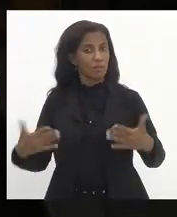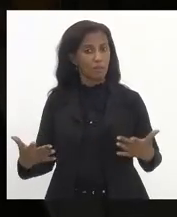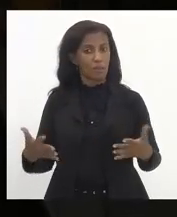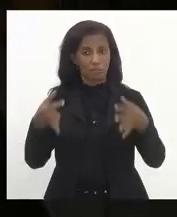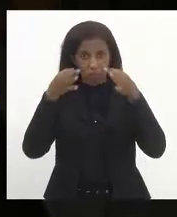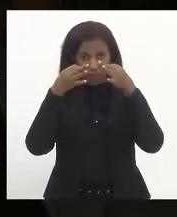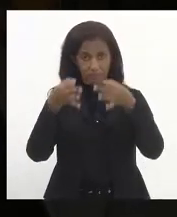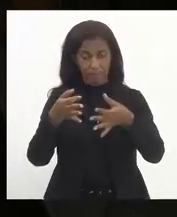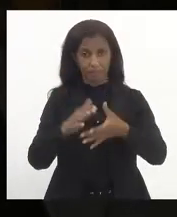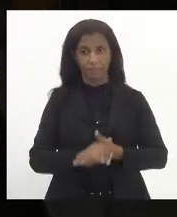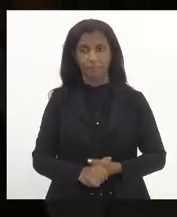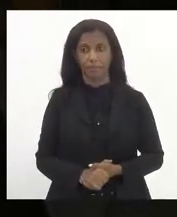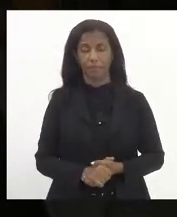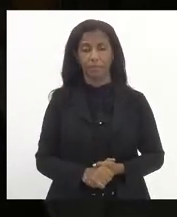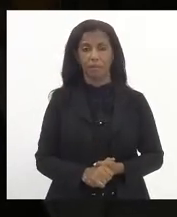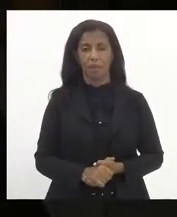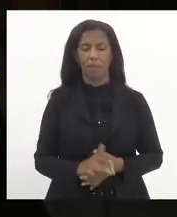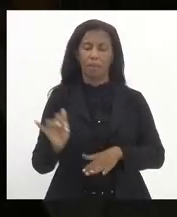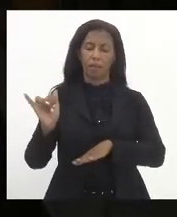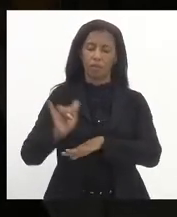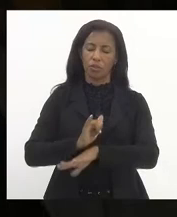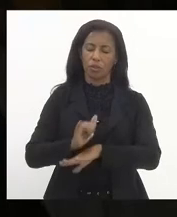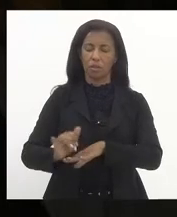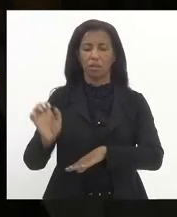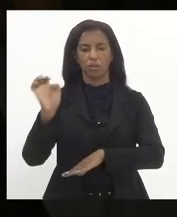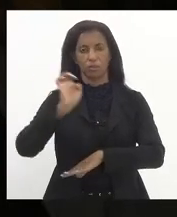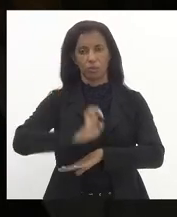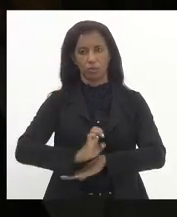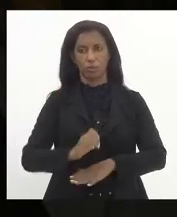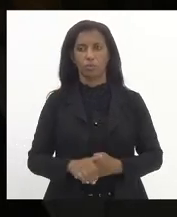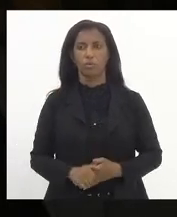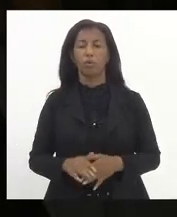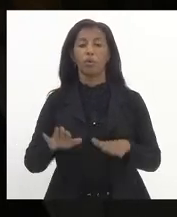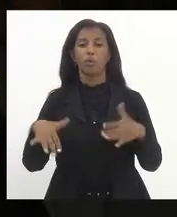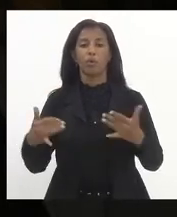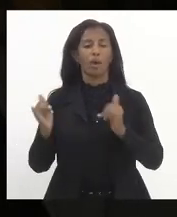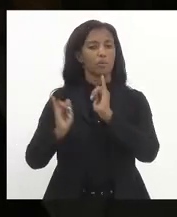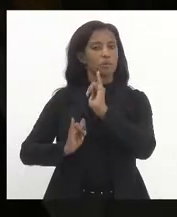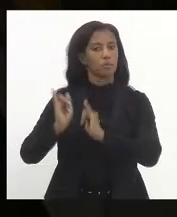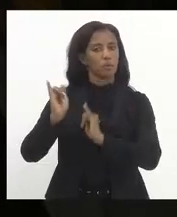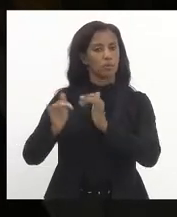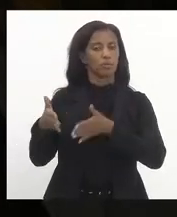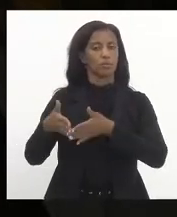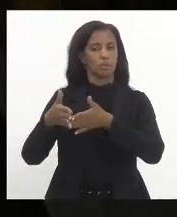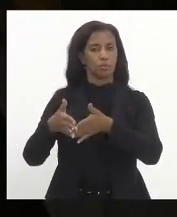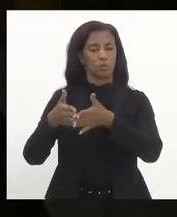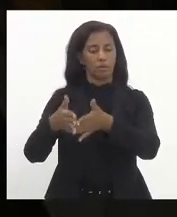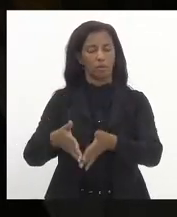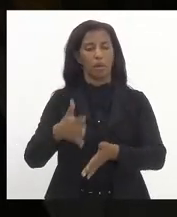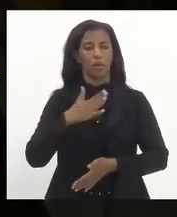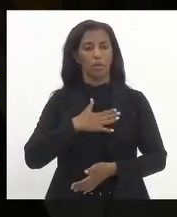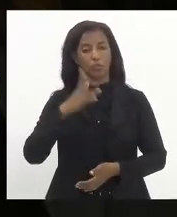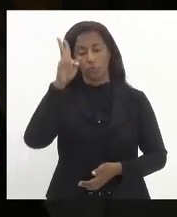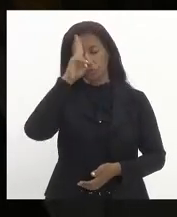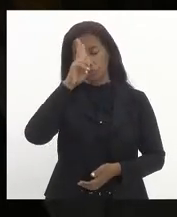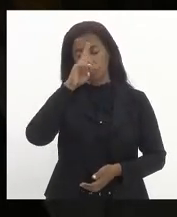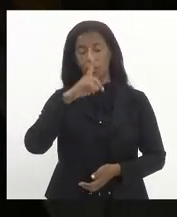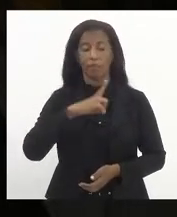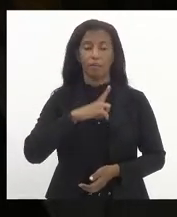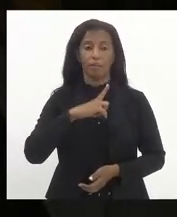atenção para a posição estratégica do estado. No caso da indústria naval, eu gosto sempre de lembrar, tem